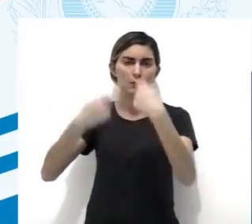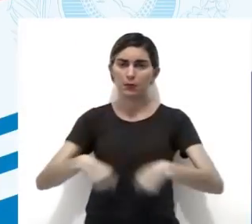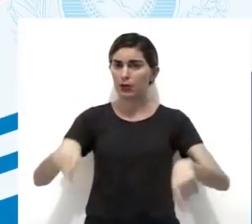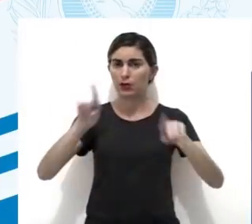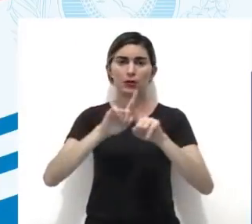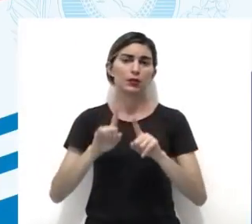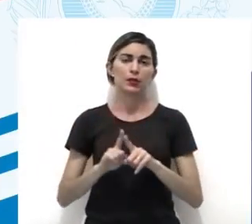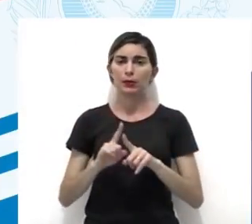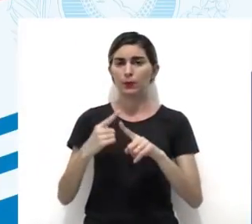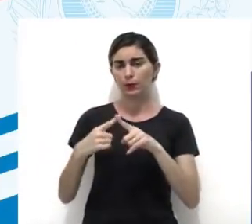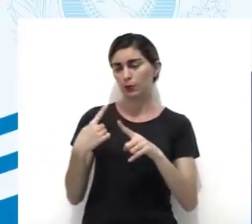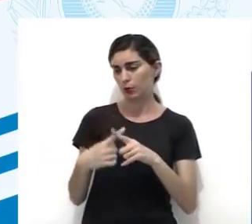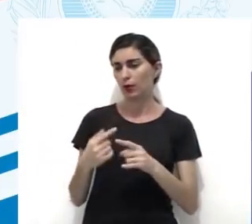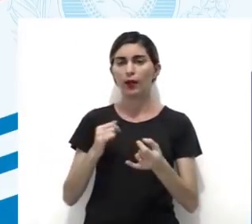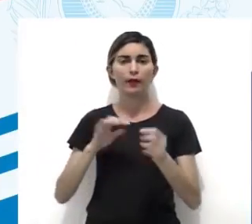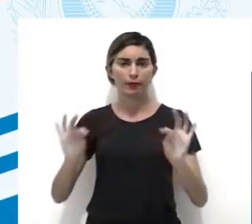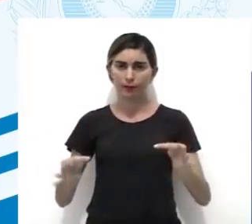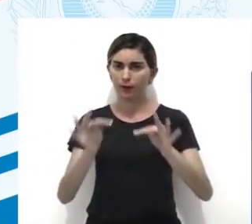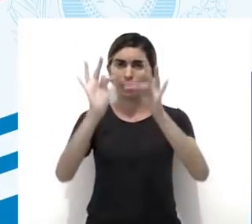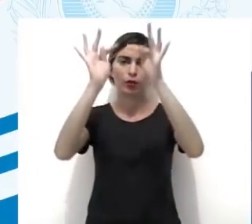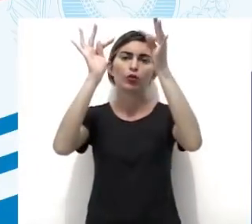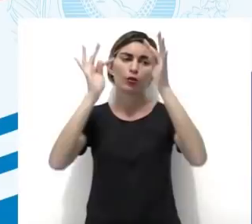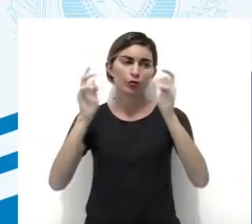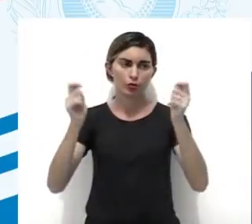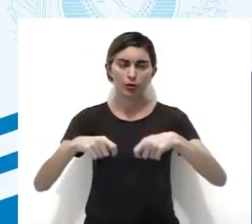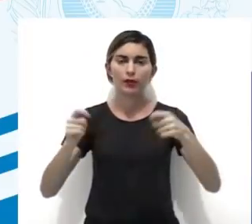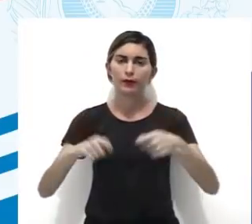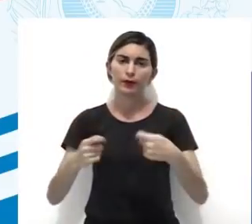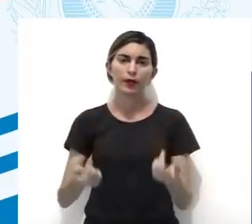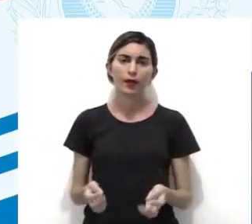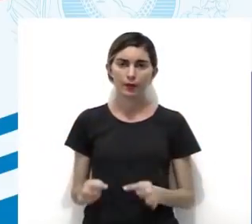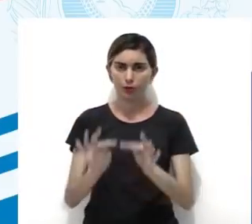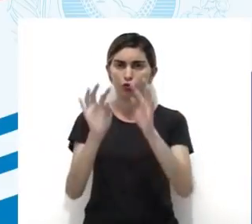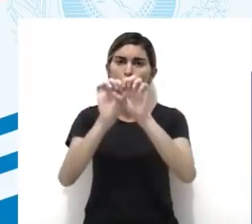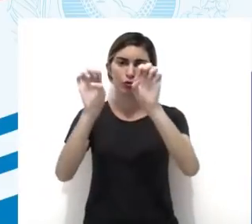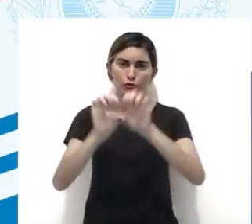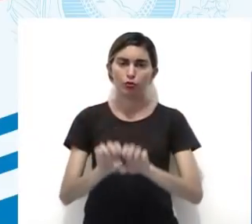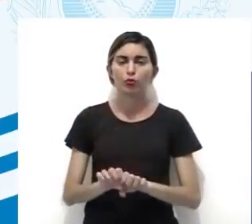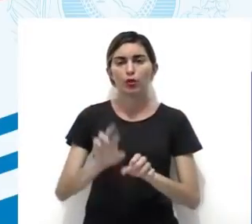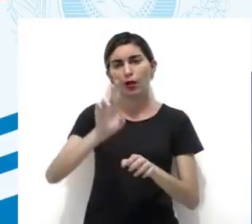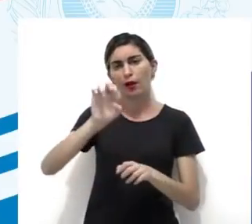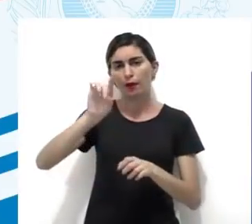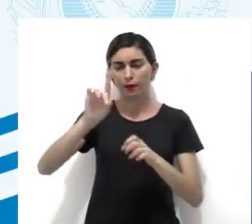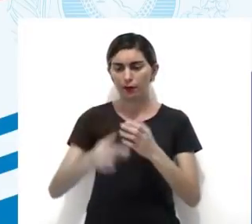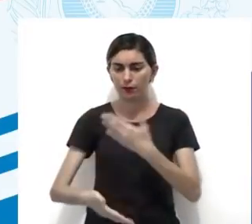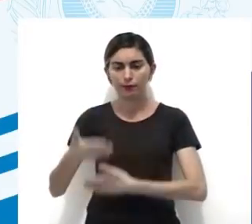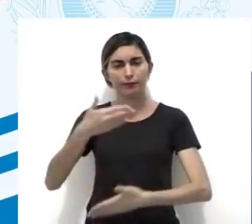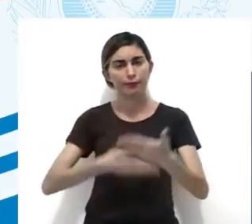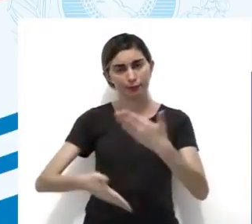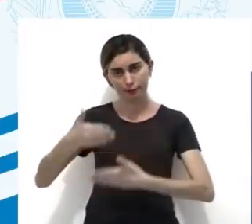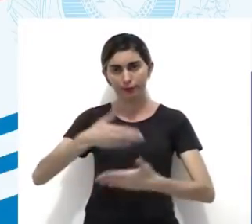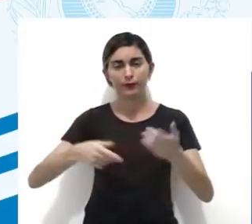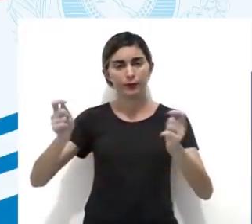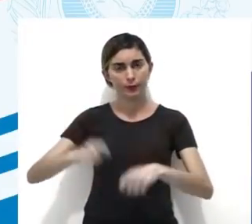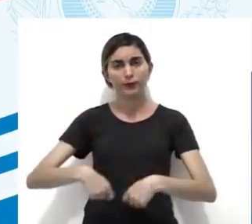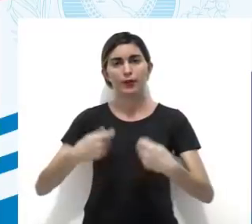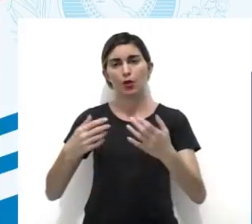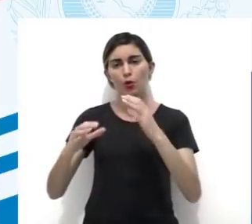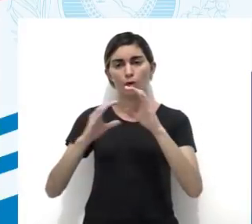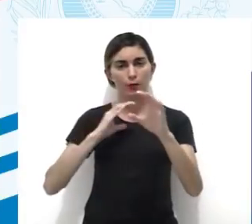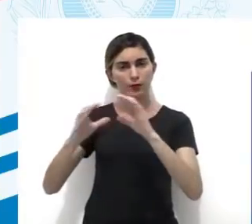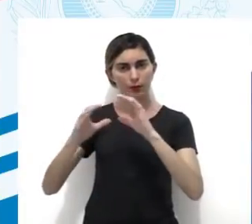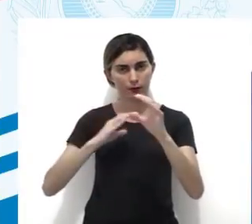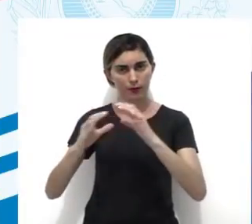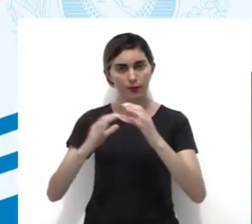não é? Porque a tecnologia vai dar, e essa estrutura em rede vai me dar condições para que eu possa ter essa